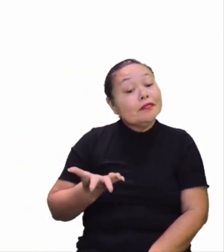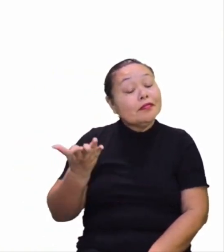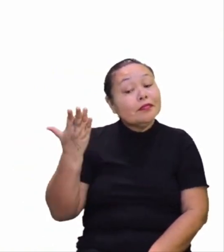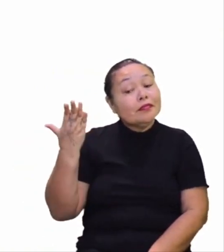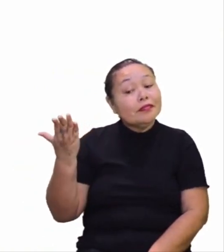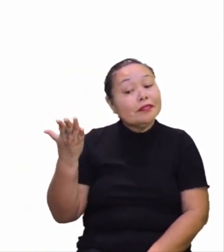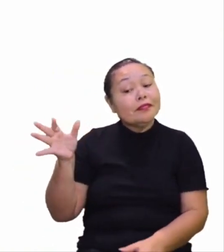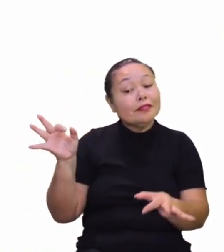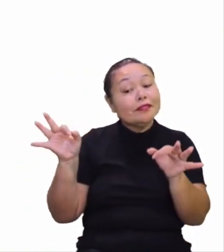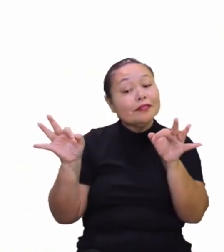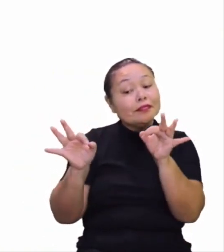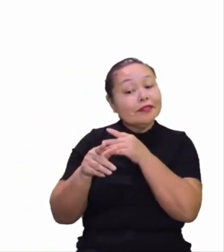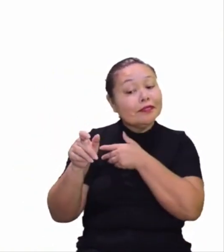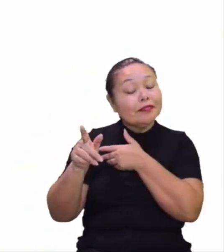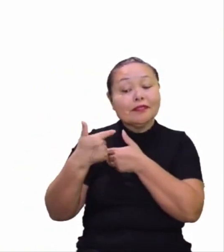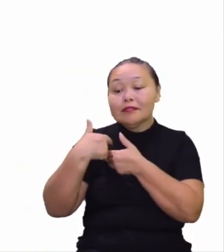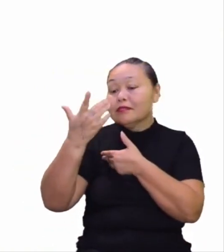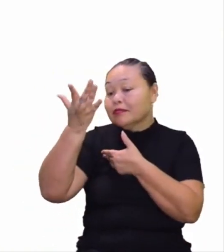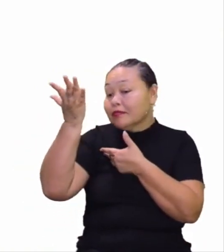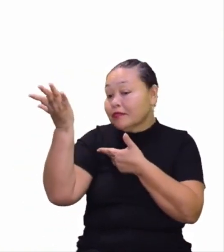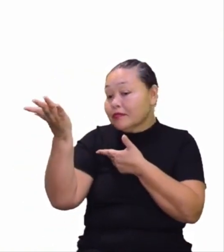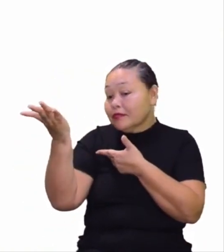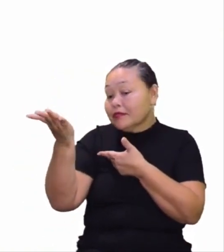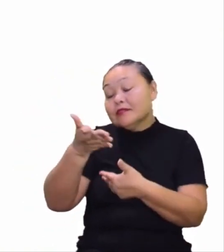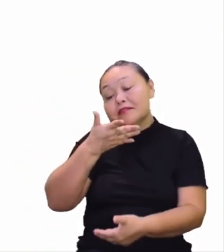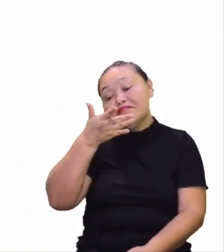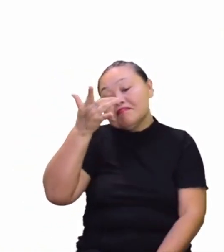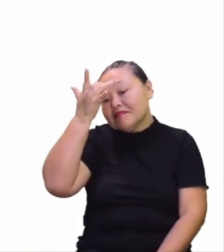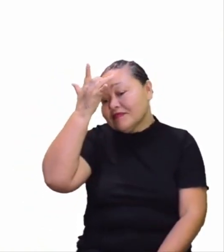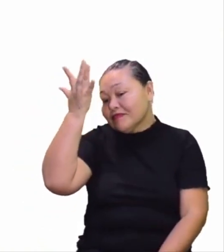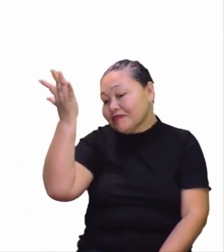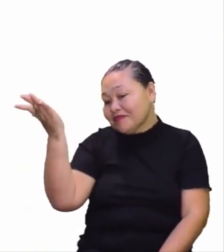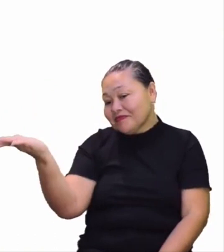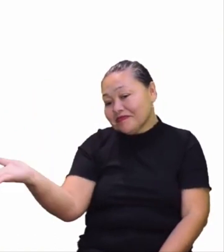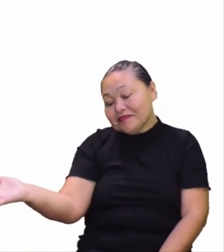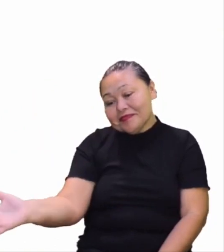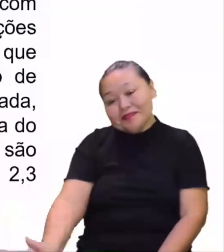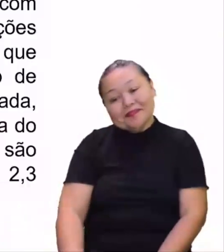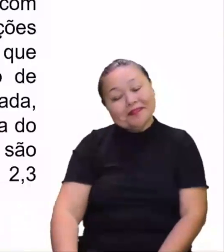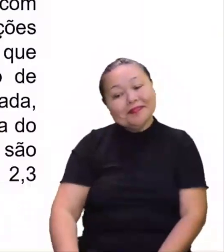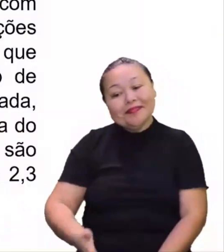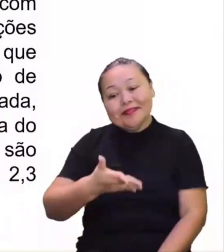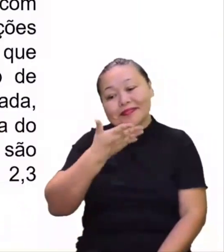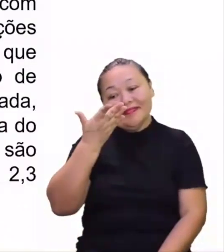mais delongas, mamão com açúcar, Rogério. Demais. Essa galera.